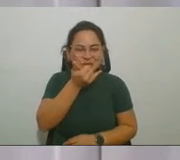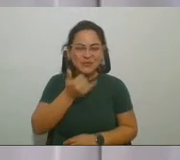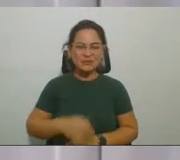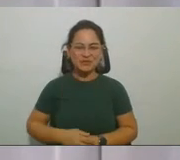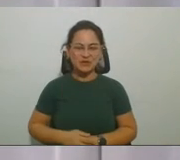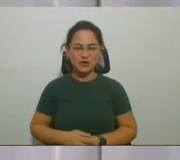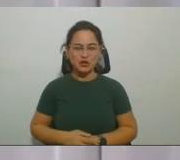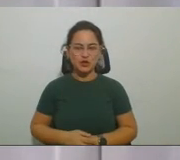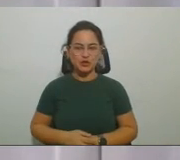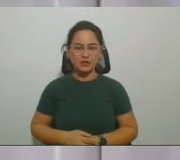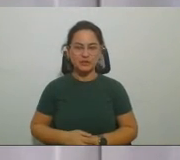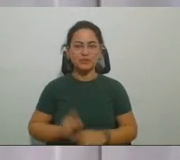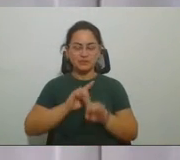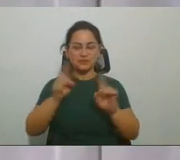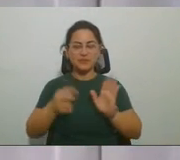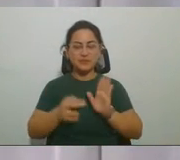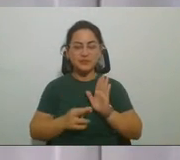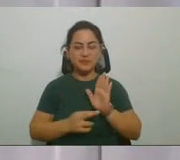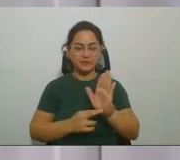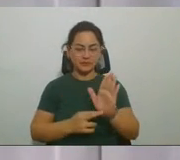a minha apresentação em espanhol.